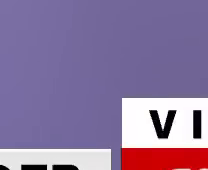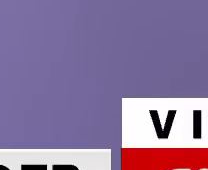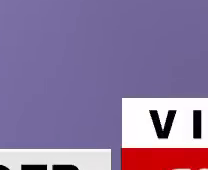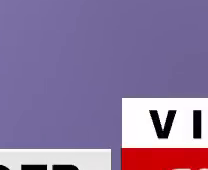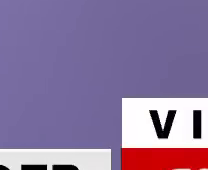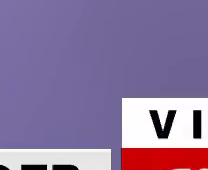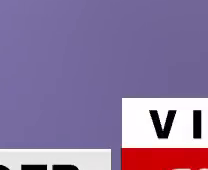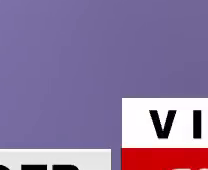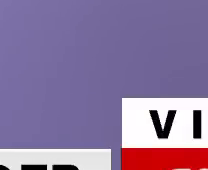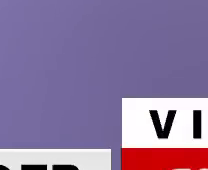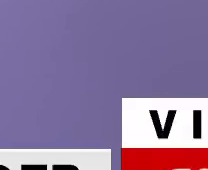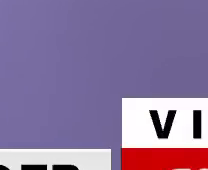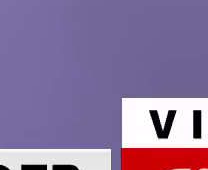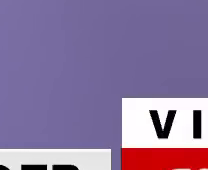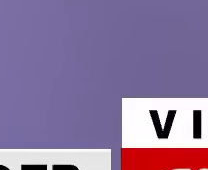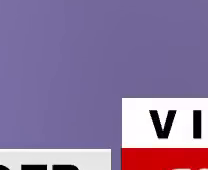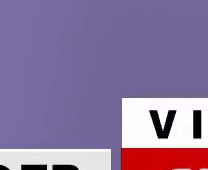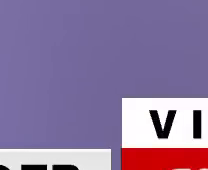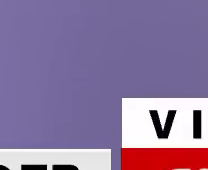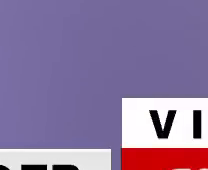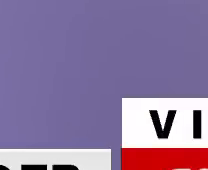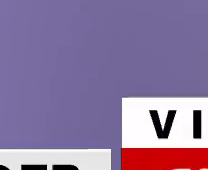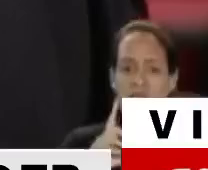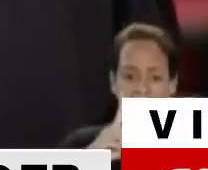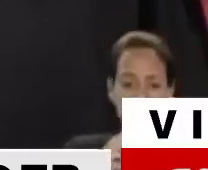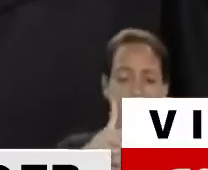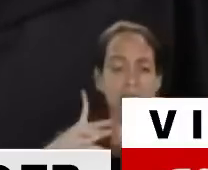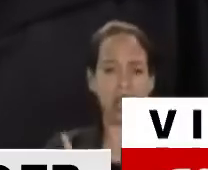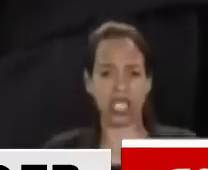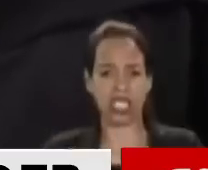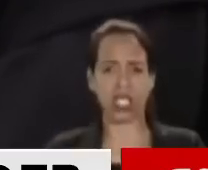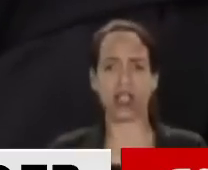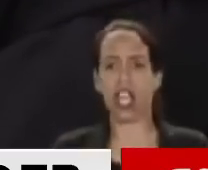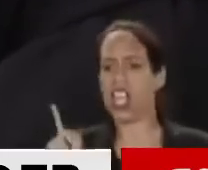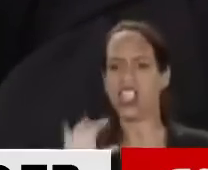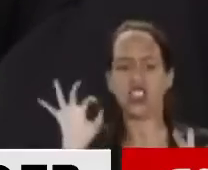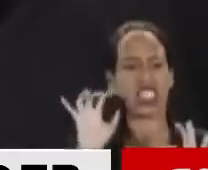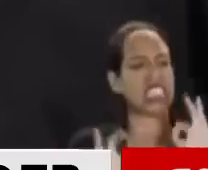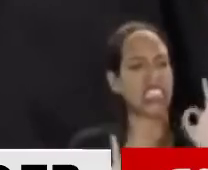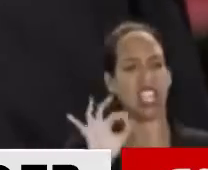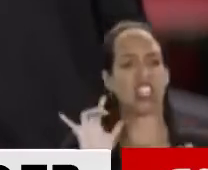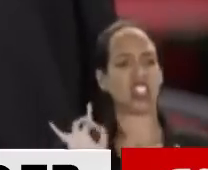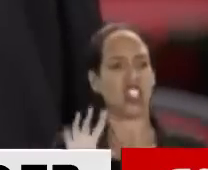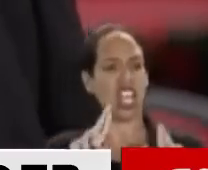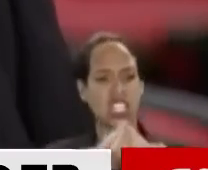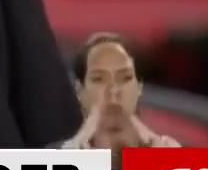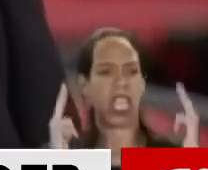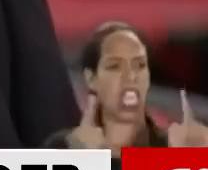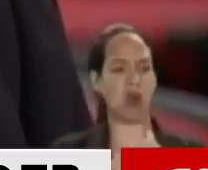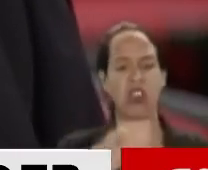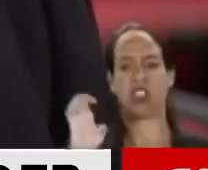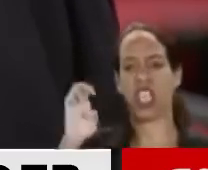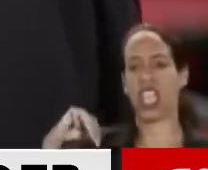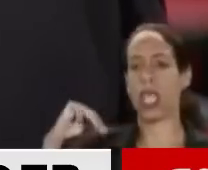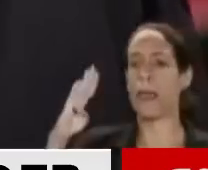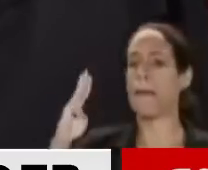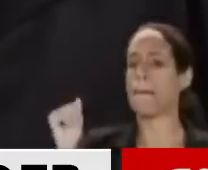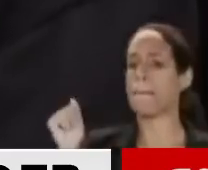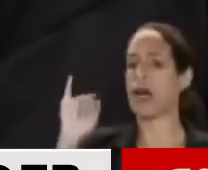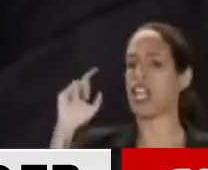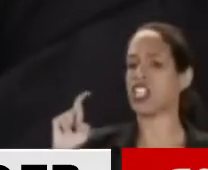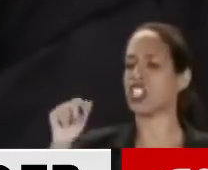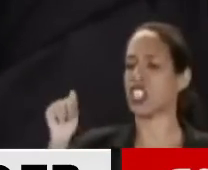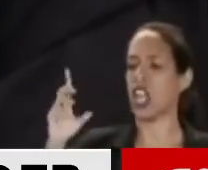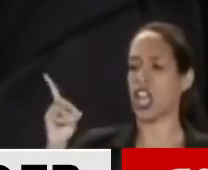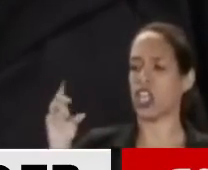do advogado do PDT, o autor da ação. Não se trata apenas de uma reunião de embaixadores. Trata-se